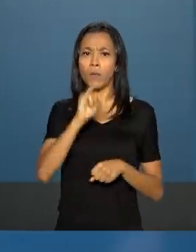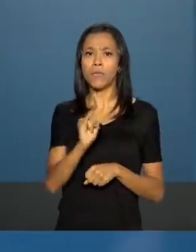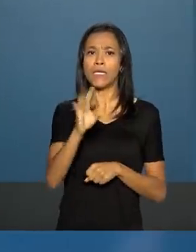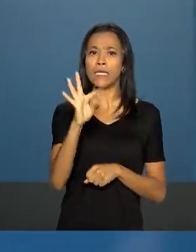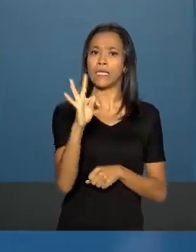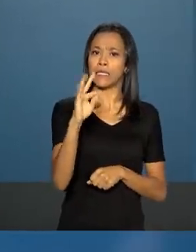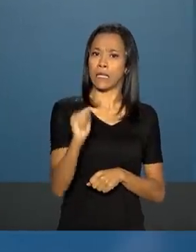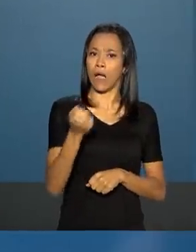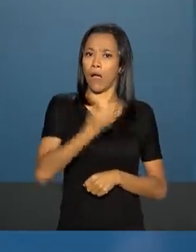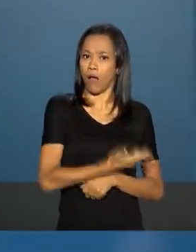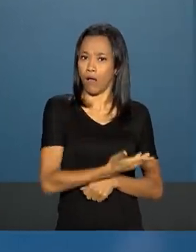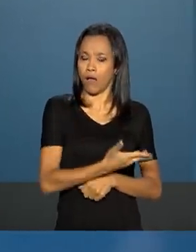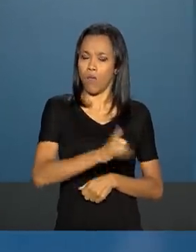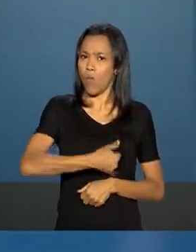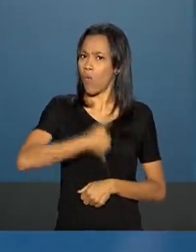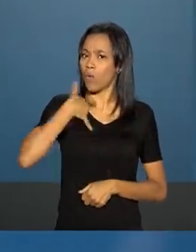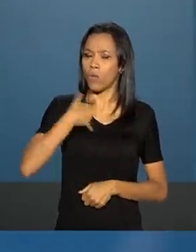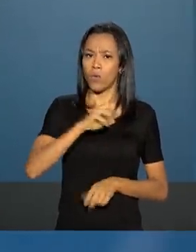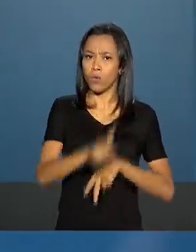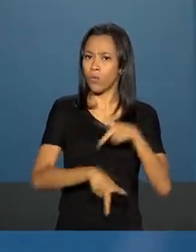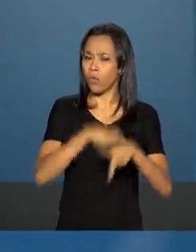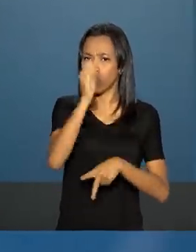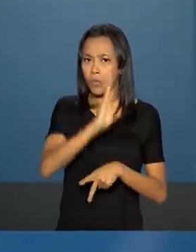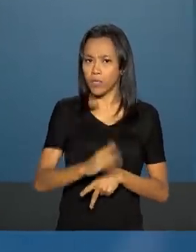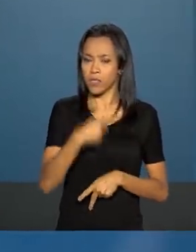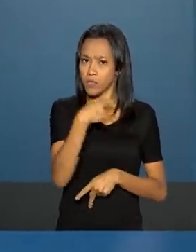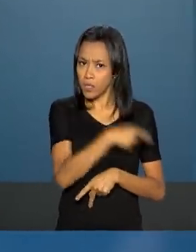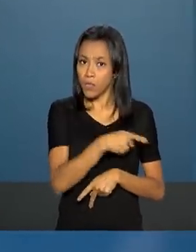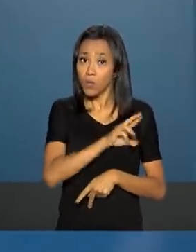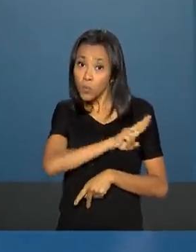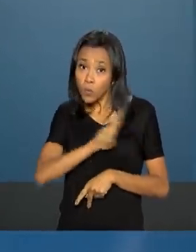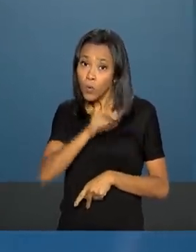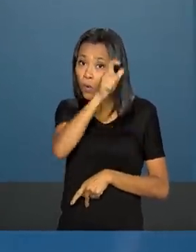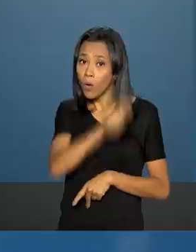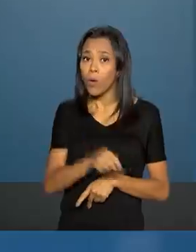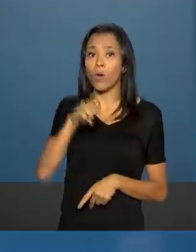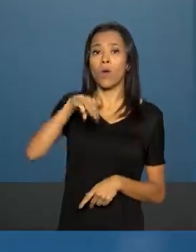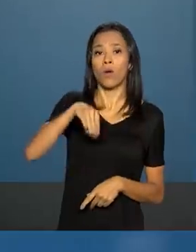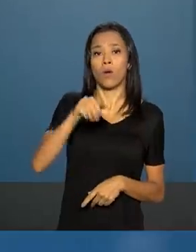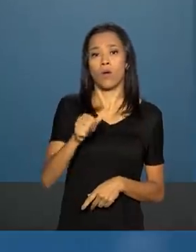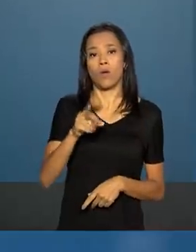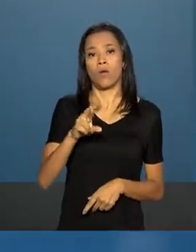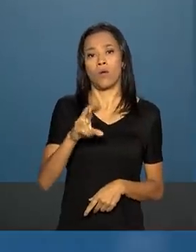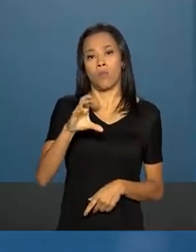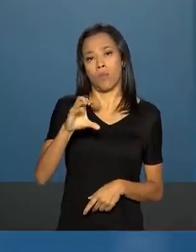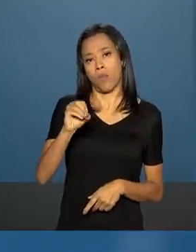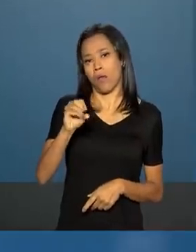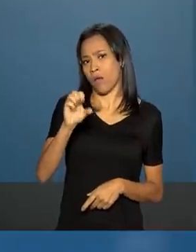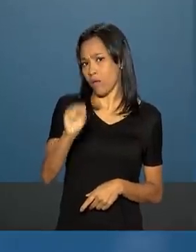orgulho de nós brasileiros, nosso astronauta Marcos Pontes,